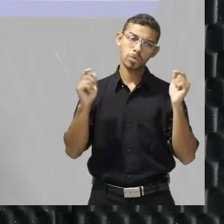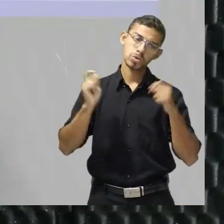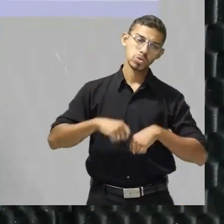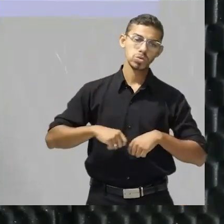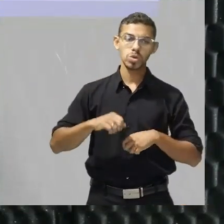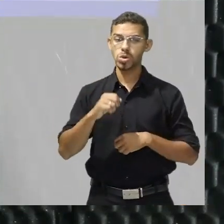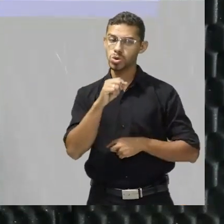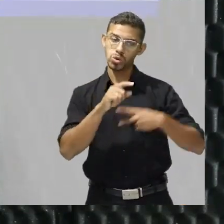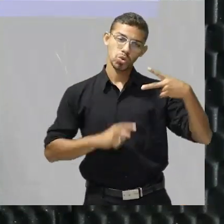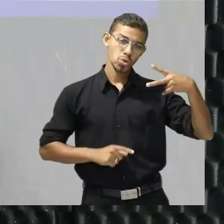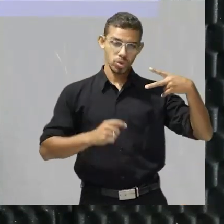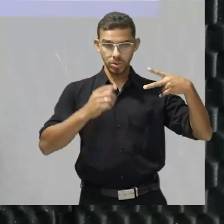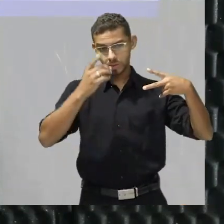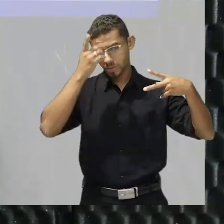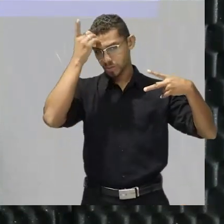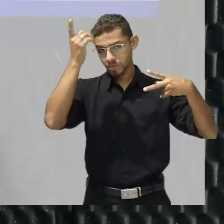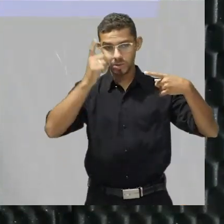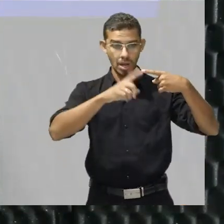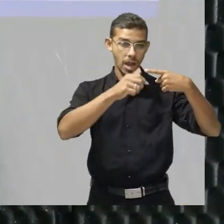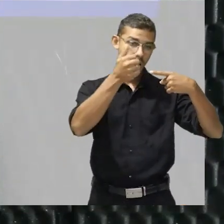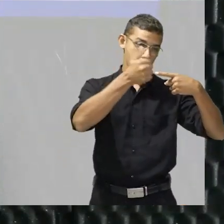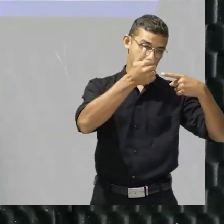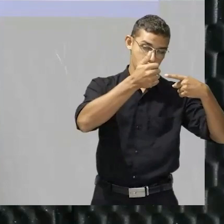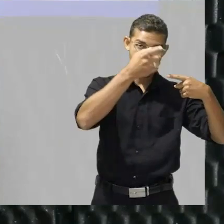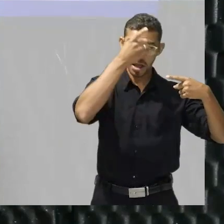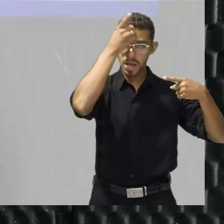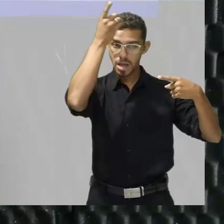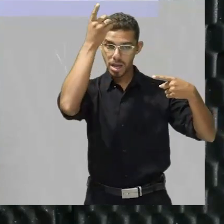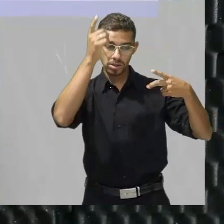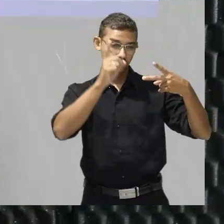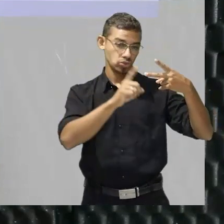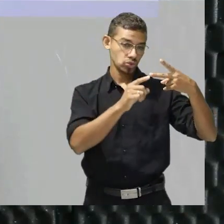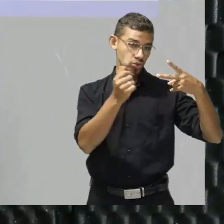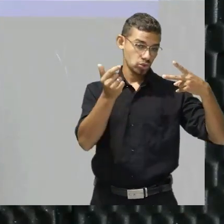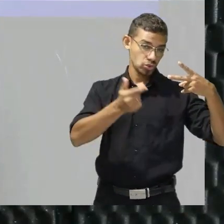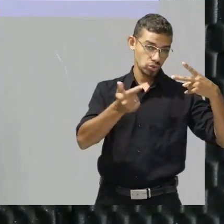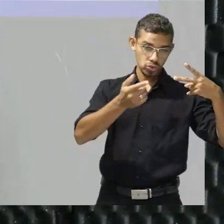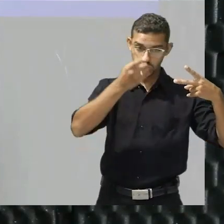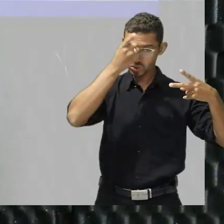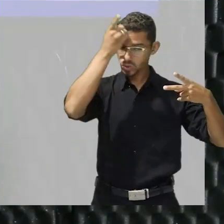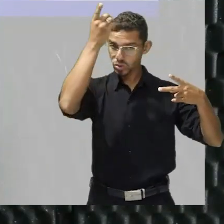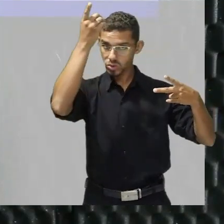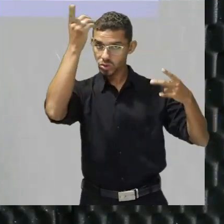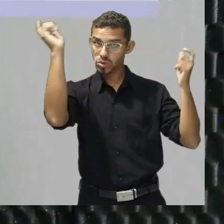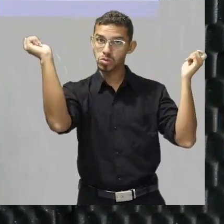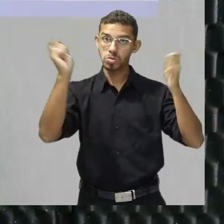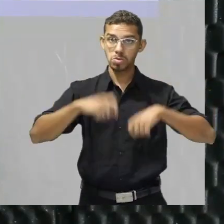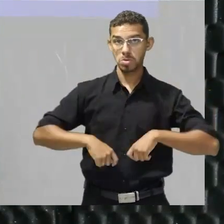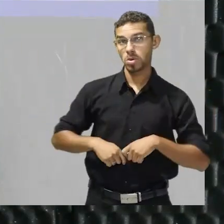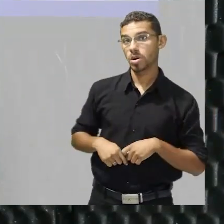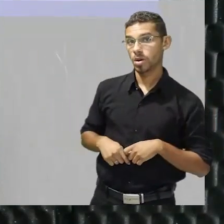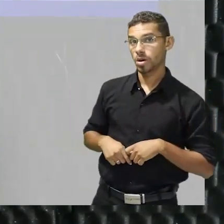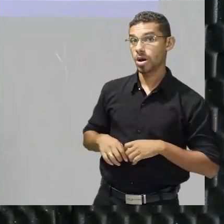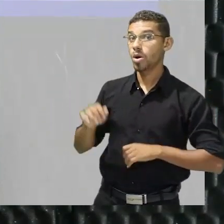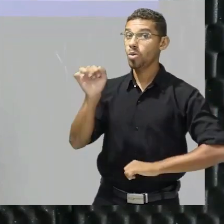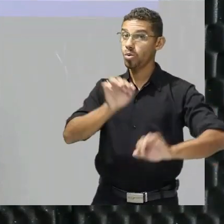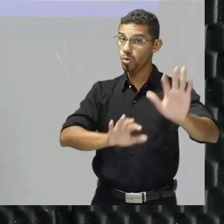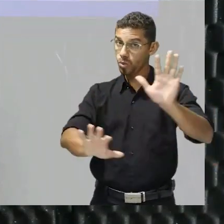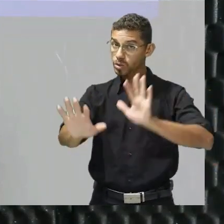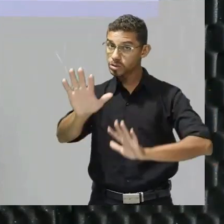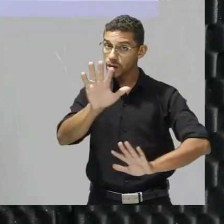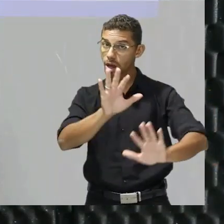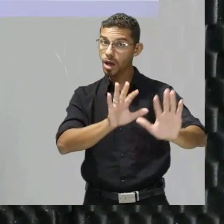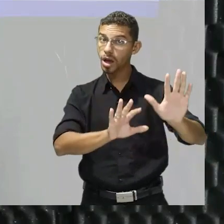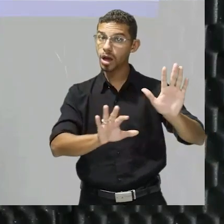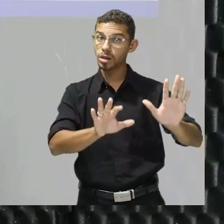ideias a Primeira ideia e a segunda ideia o primeiro objetivo e o segundo objetivo muito cuidado turma